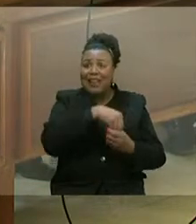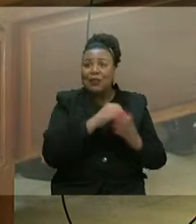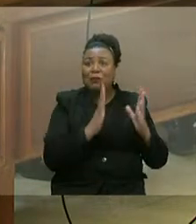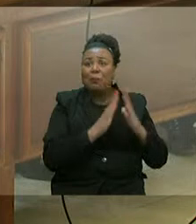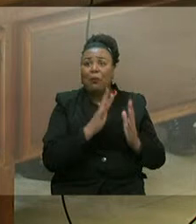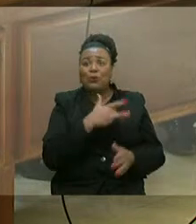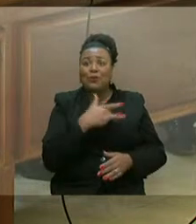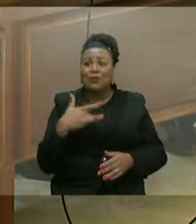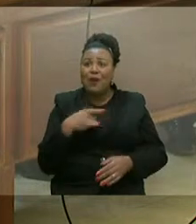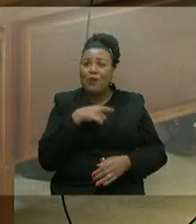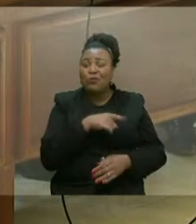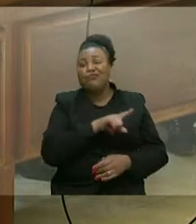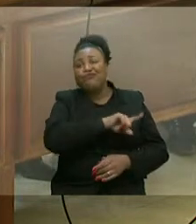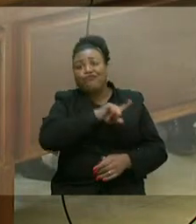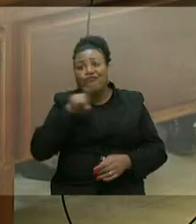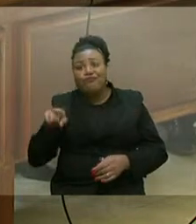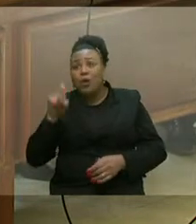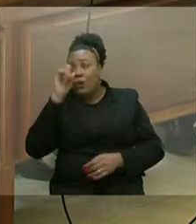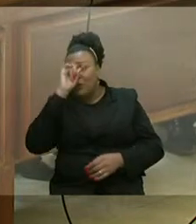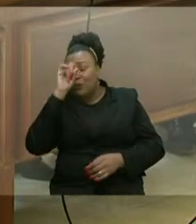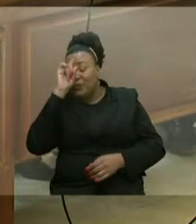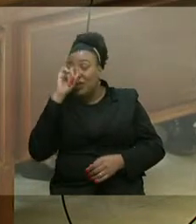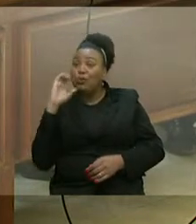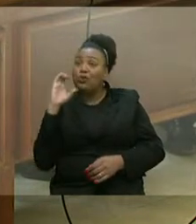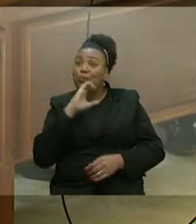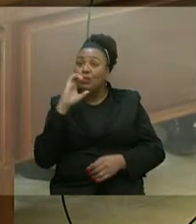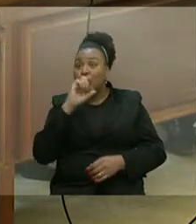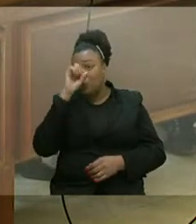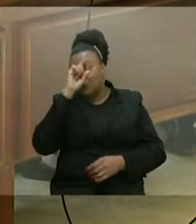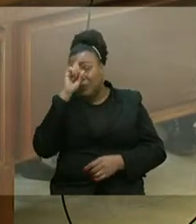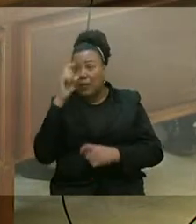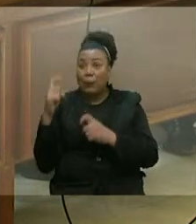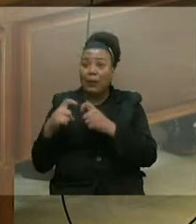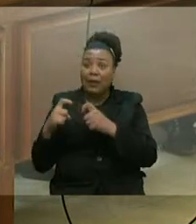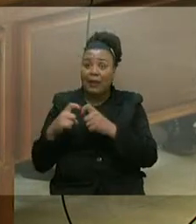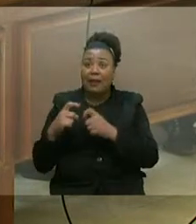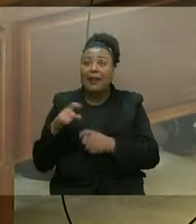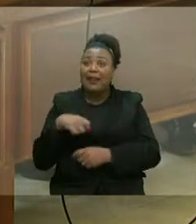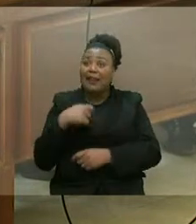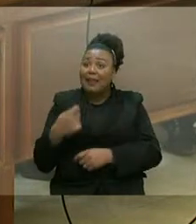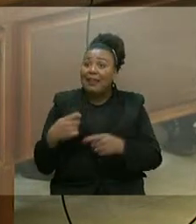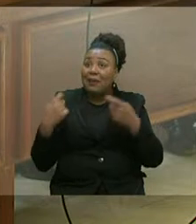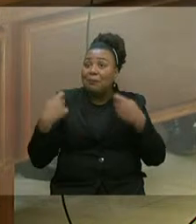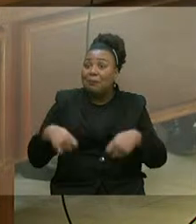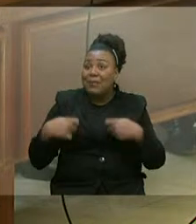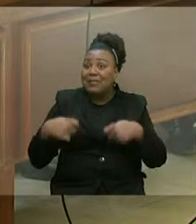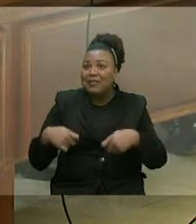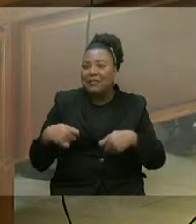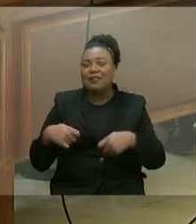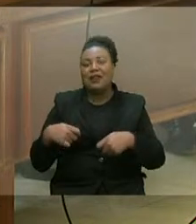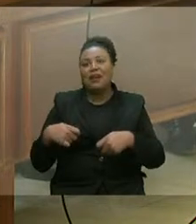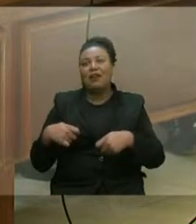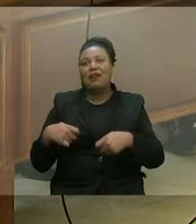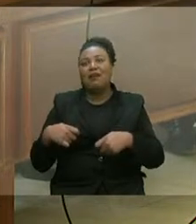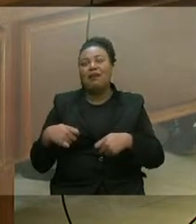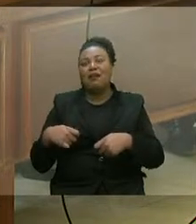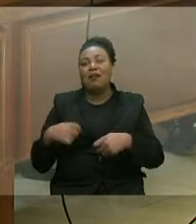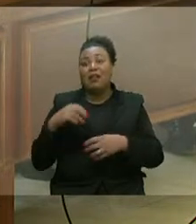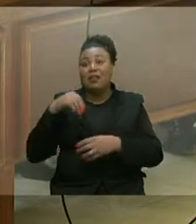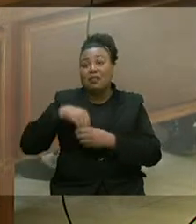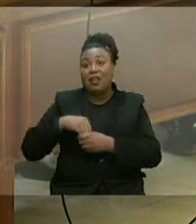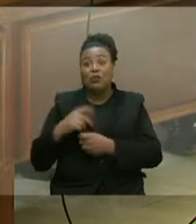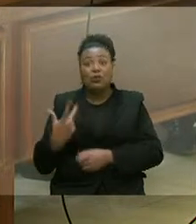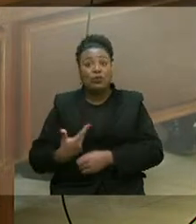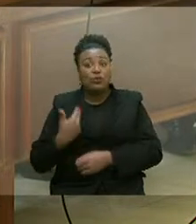lá na ponta, está na emergência do hospital de clínicas. E, eventualmente, um paciente que deveria estar lá no